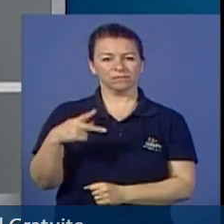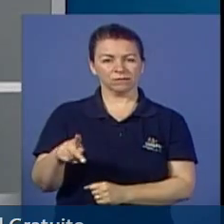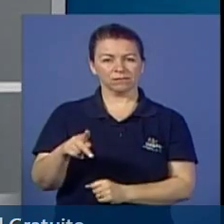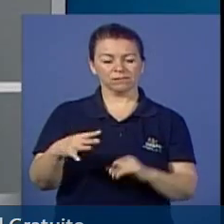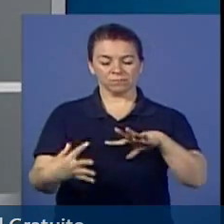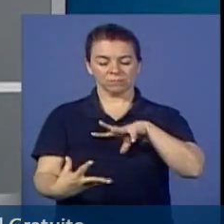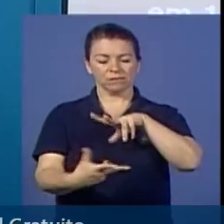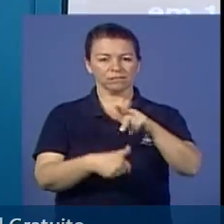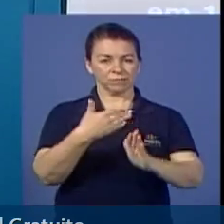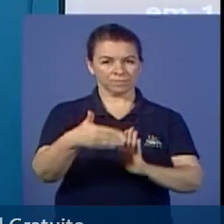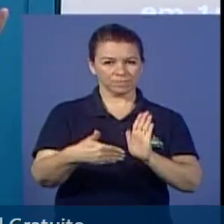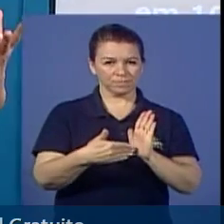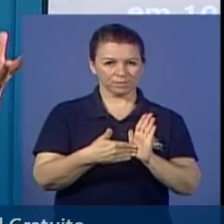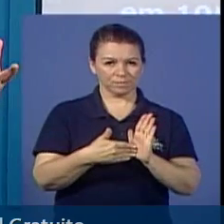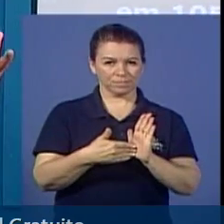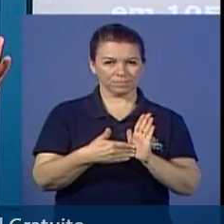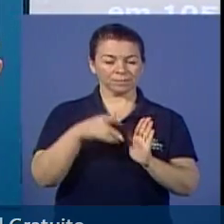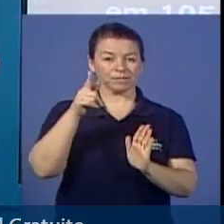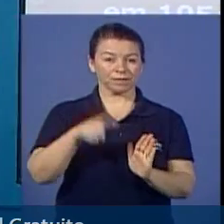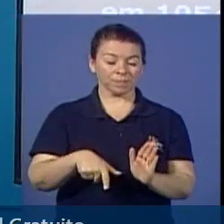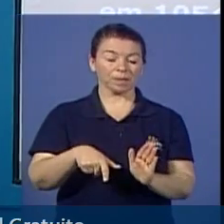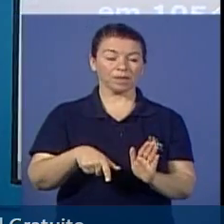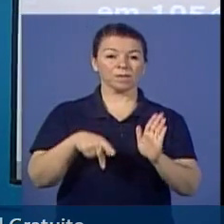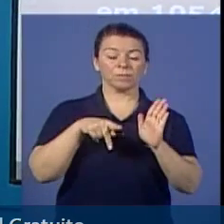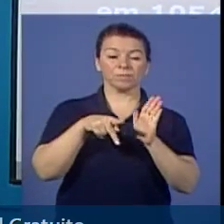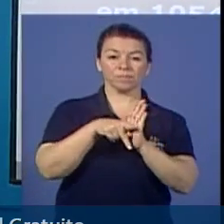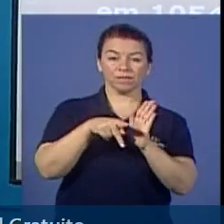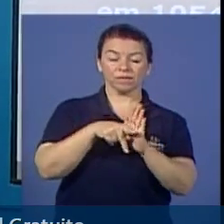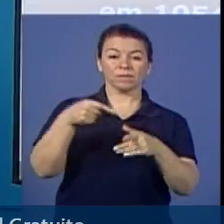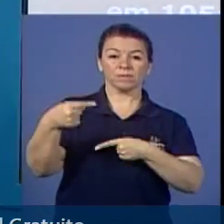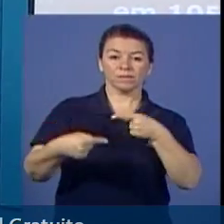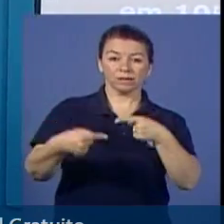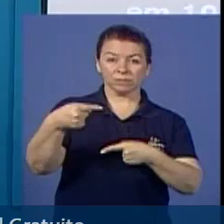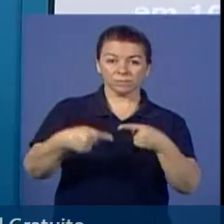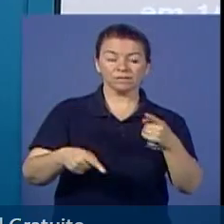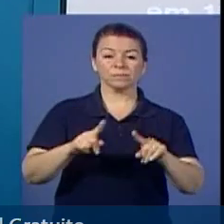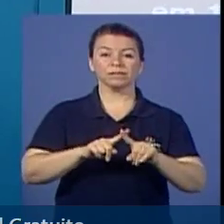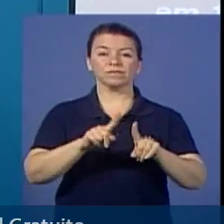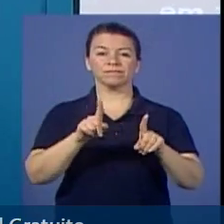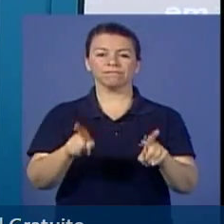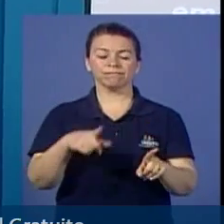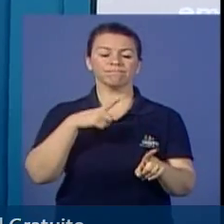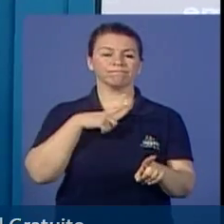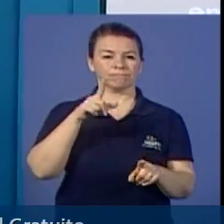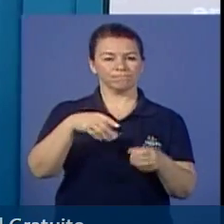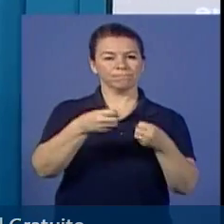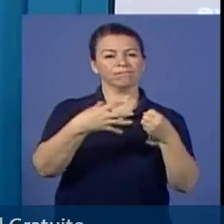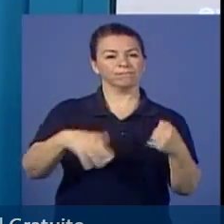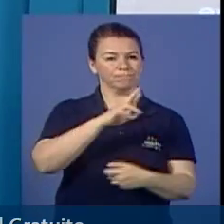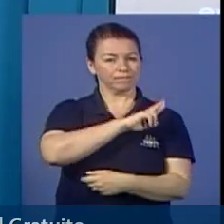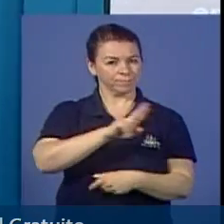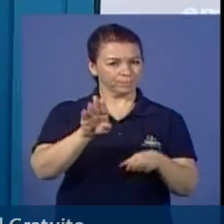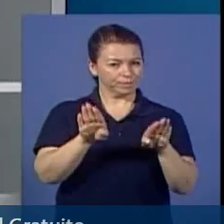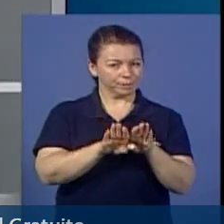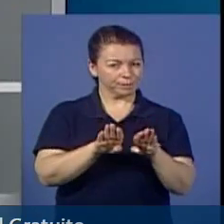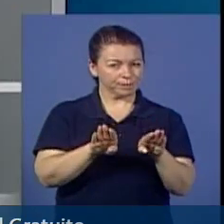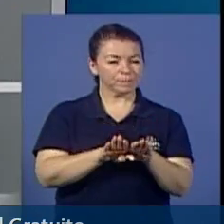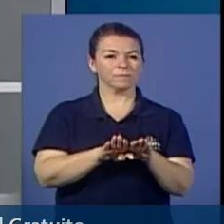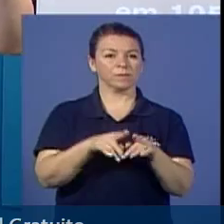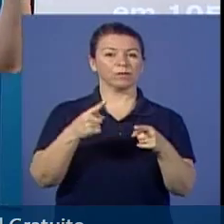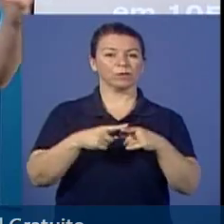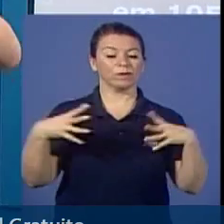dele. Então, há uma questão política, mas que envolve profundo aspecto religioso também. Ele